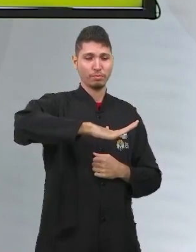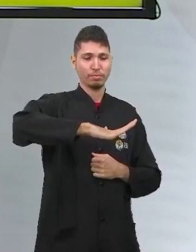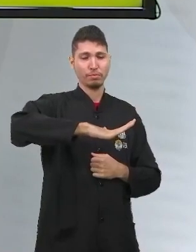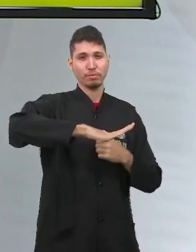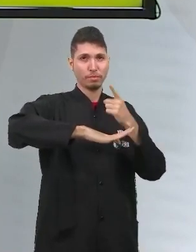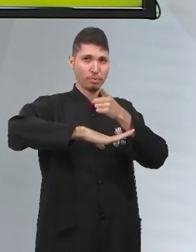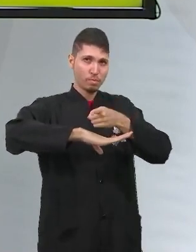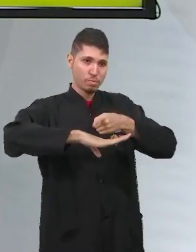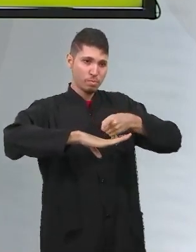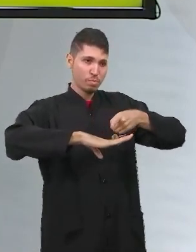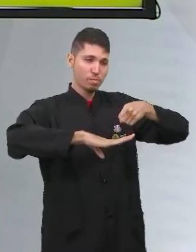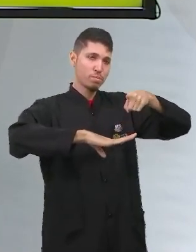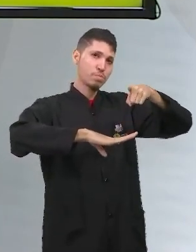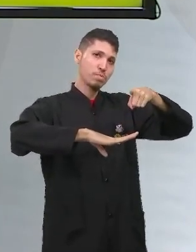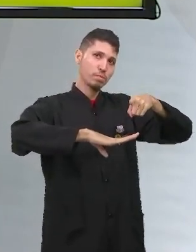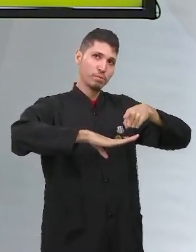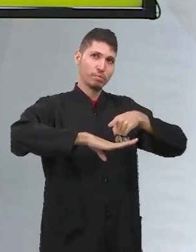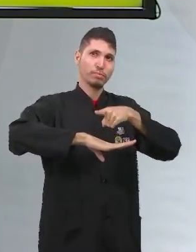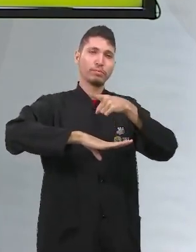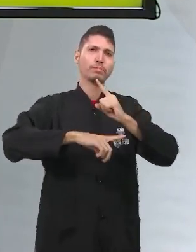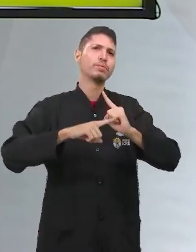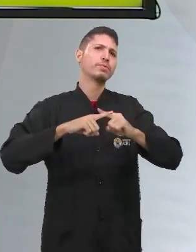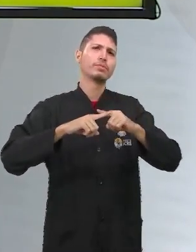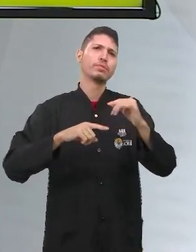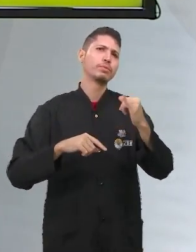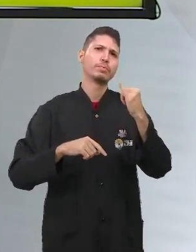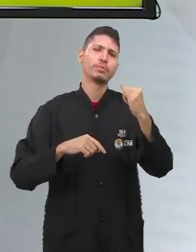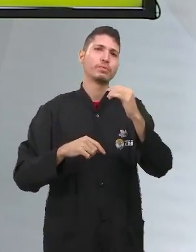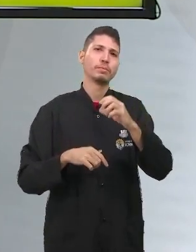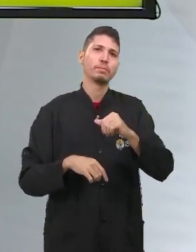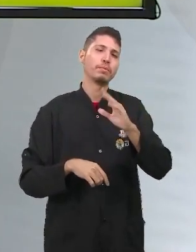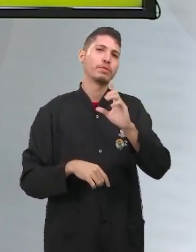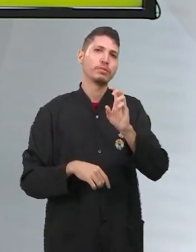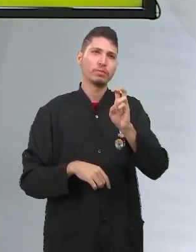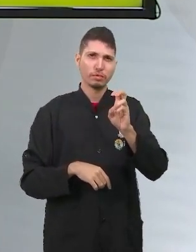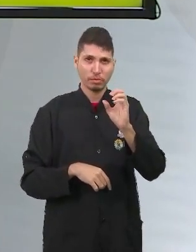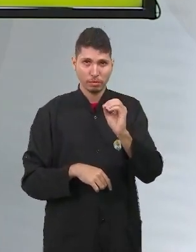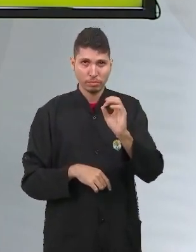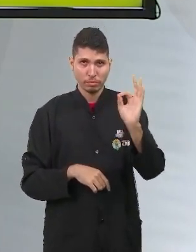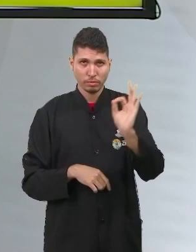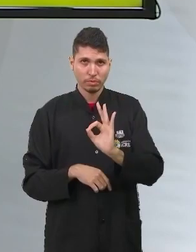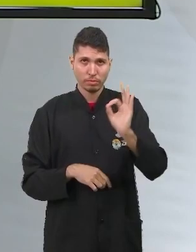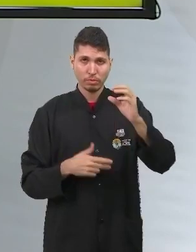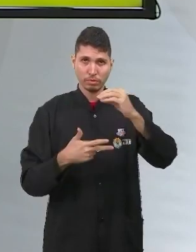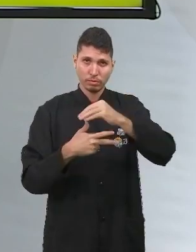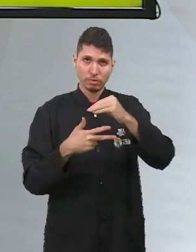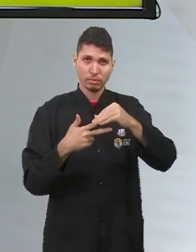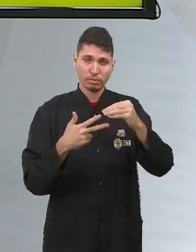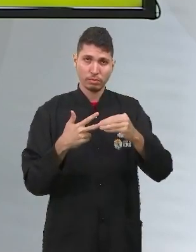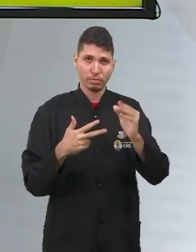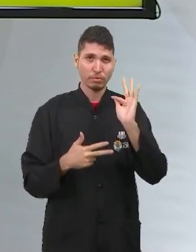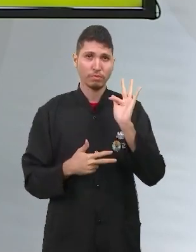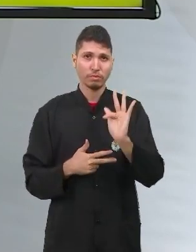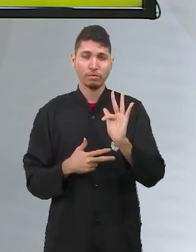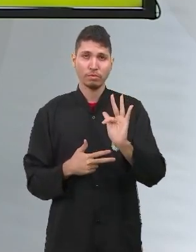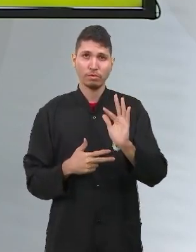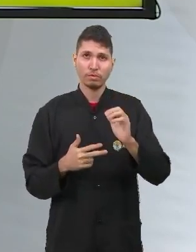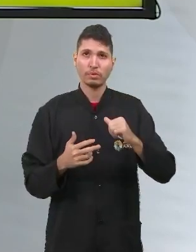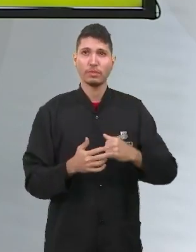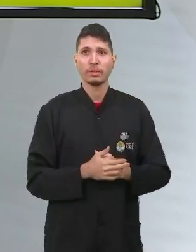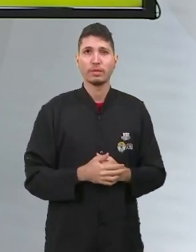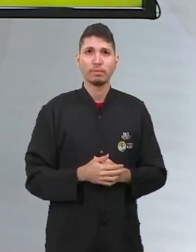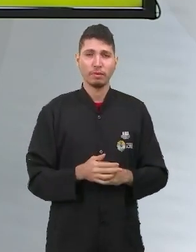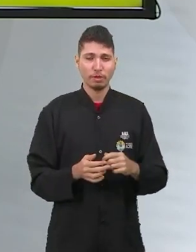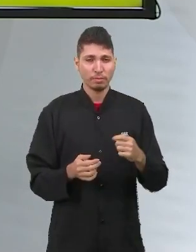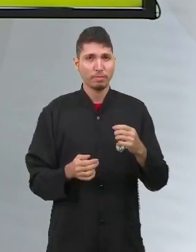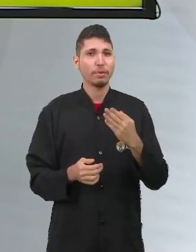Gente, mais de 50% da prova do Enem, que envolve função do segundo grau, vai pedir para você ponto de máximo e ponto de